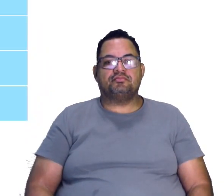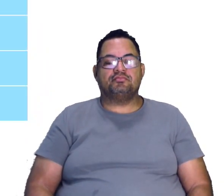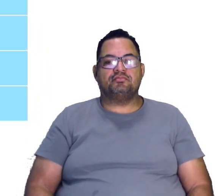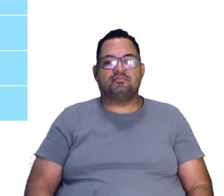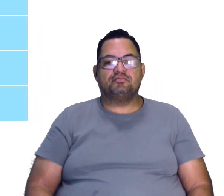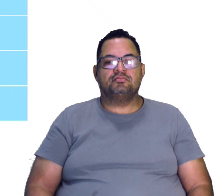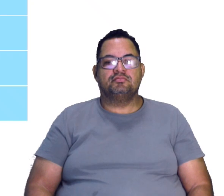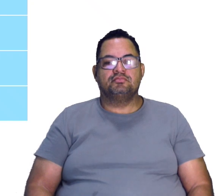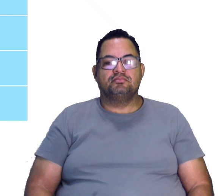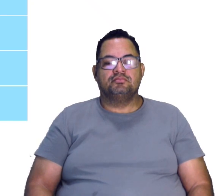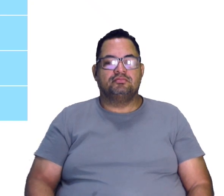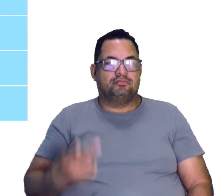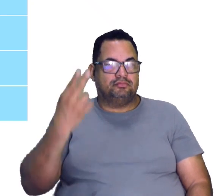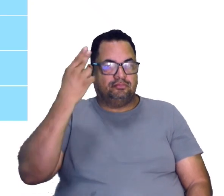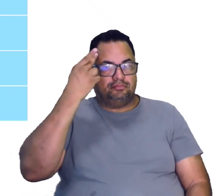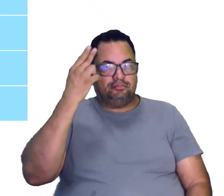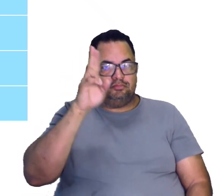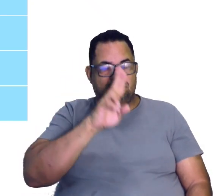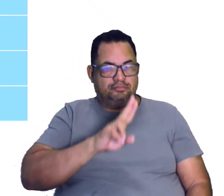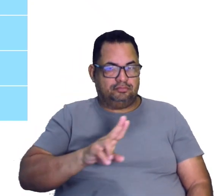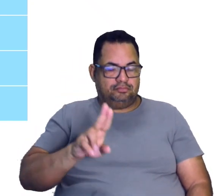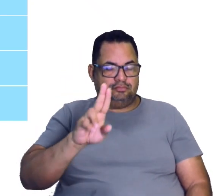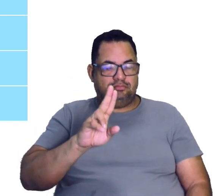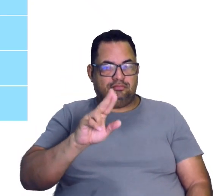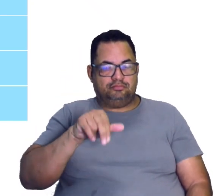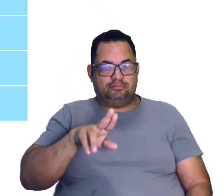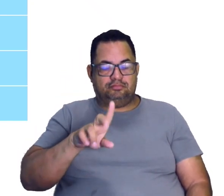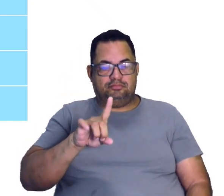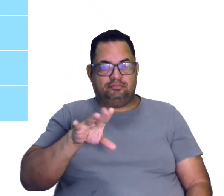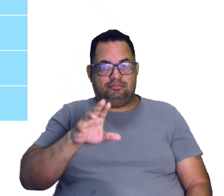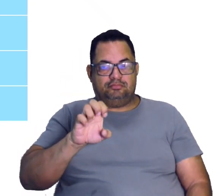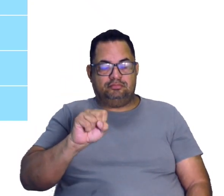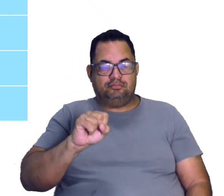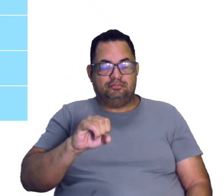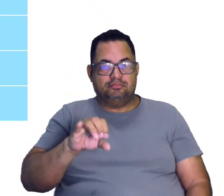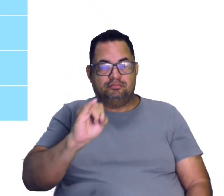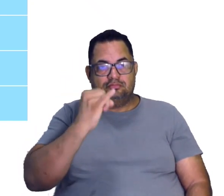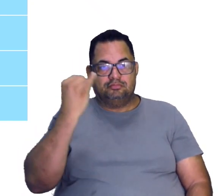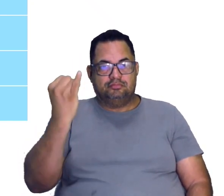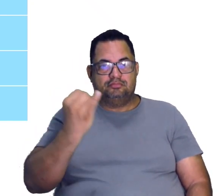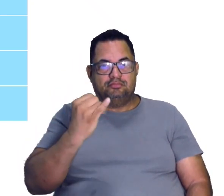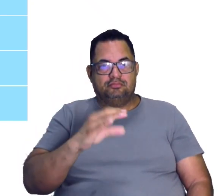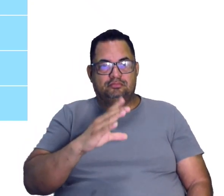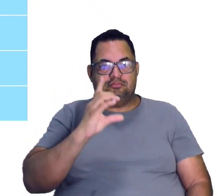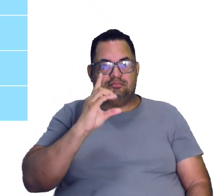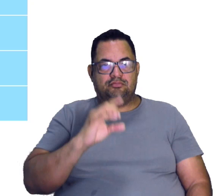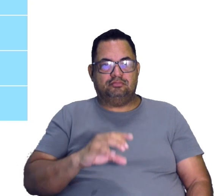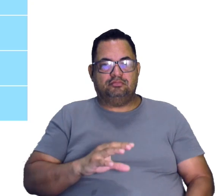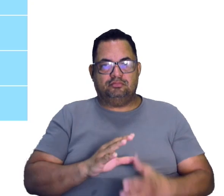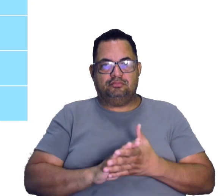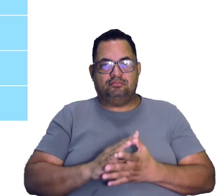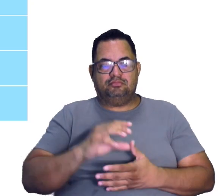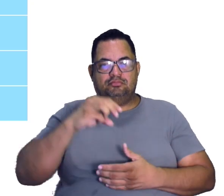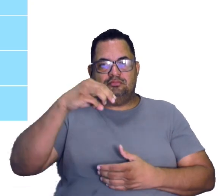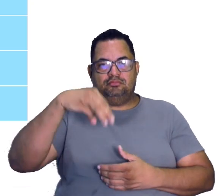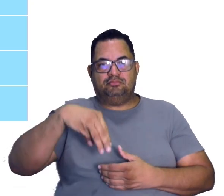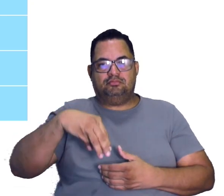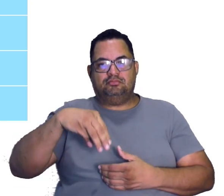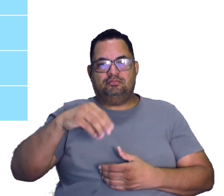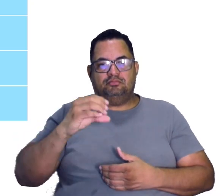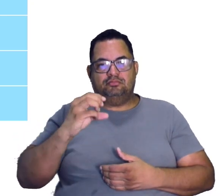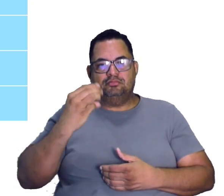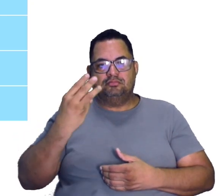trabalha comumente, né, as que a gente chama como unidades importantes, são o decímetro cúbico, o litro, que